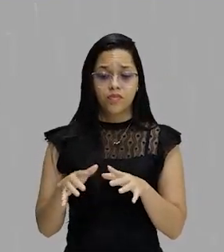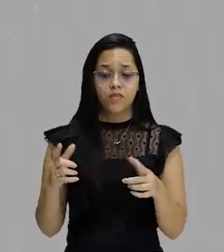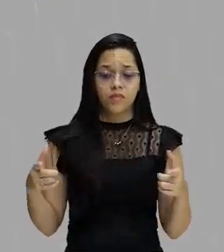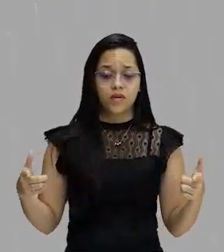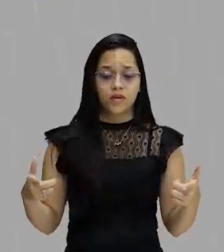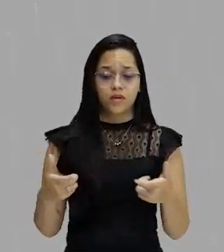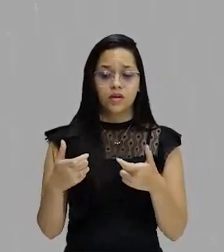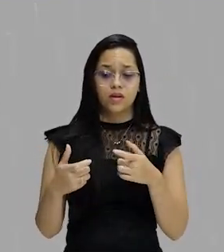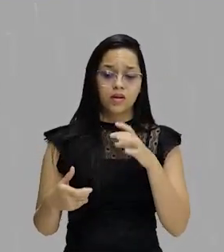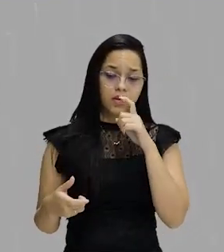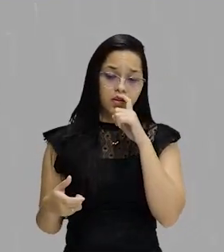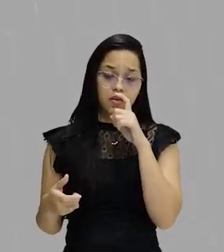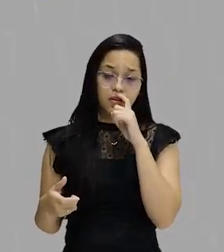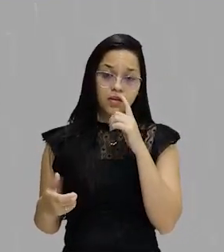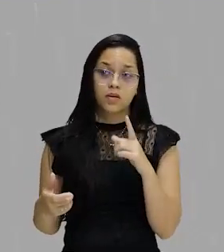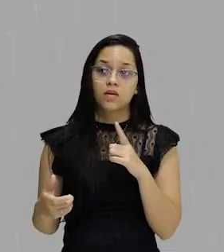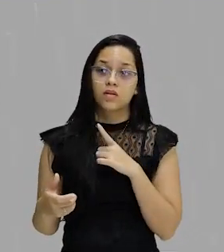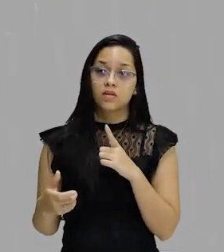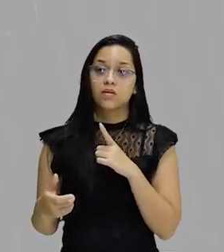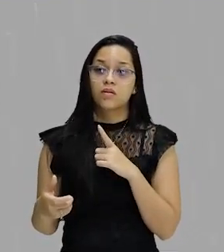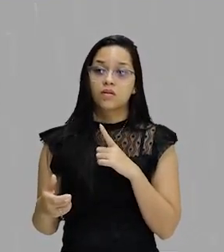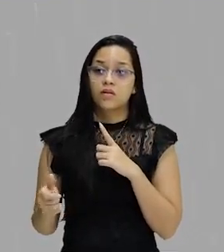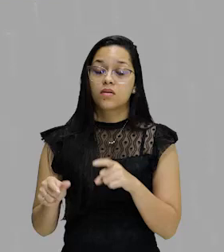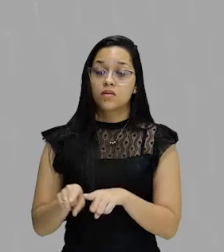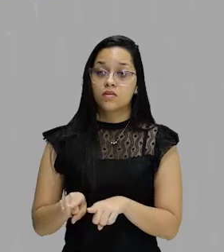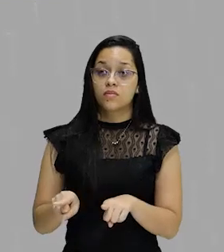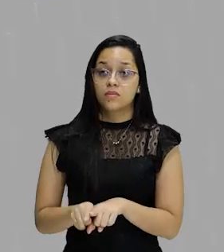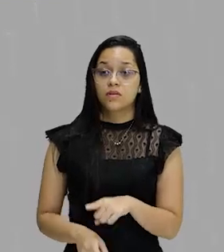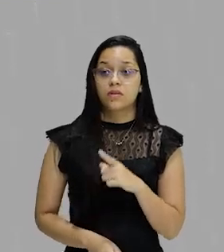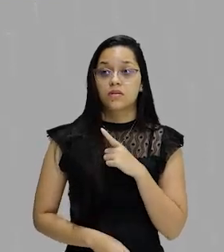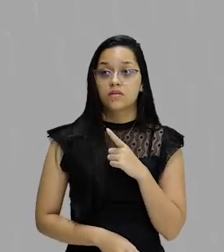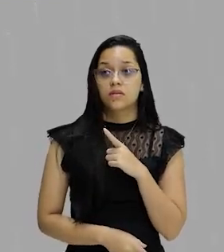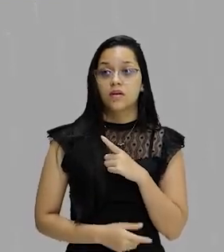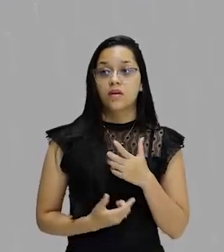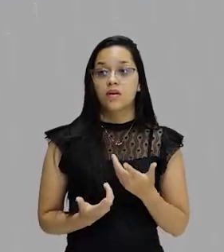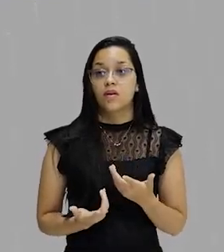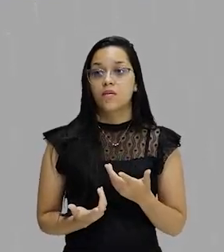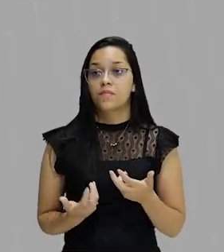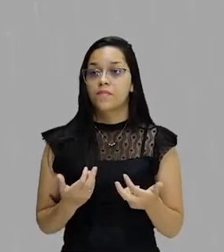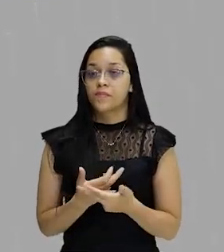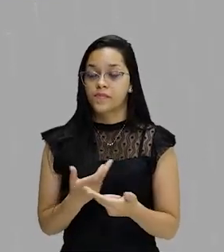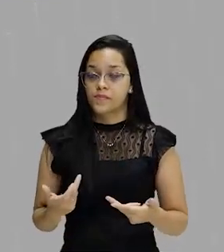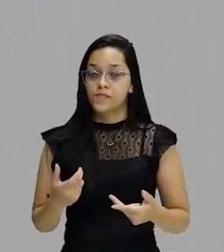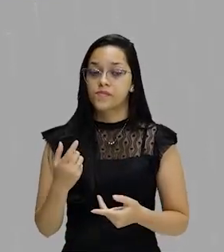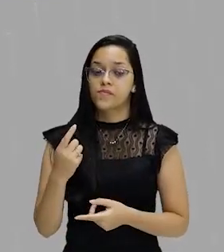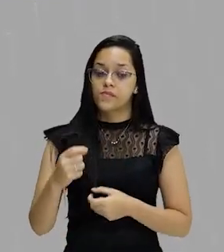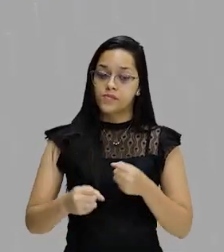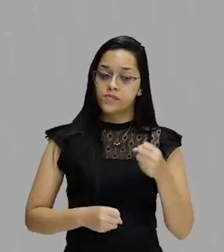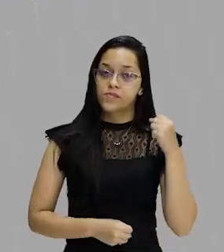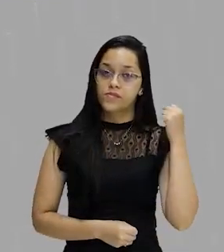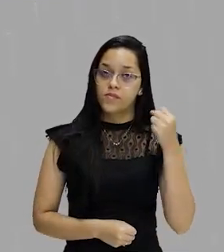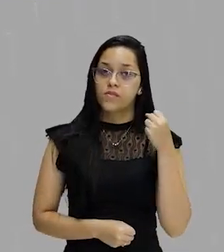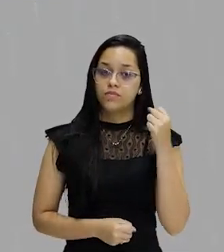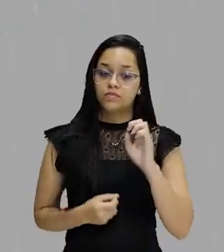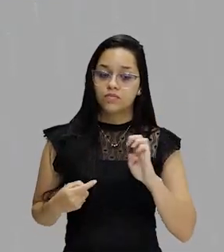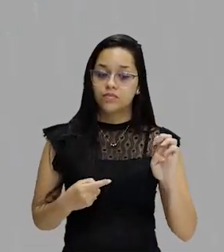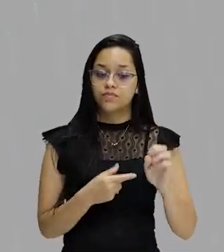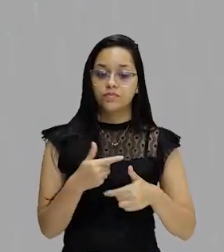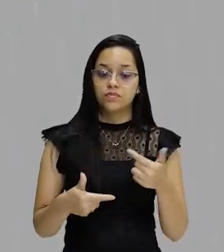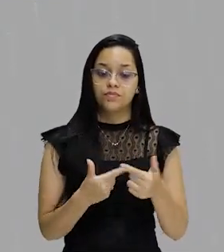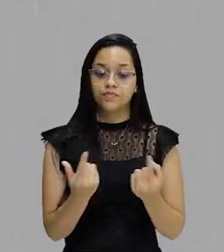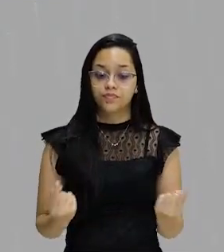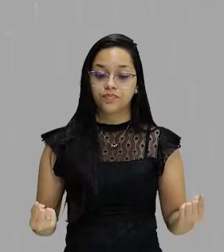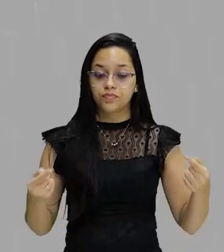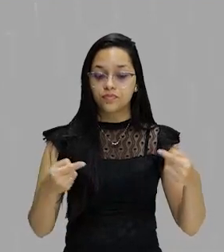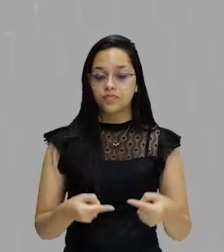Nós estamos numa época de Revolução Cubana. Nós estamos numa época de forças revolucionárias de esquerda lutando contra